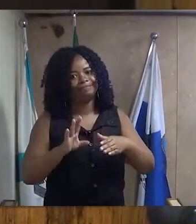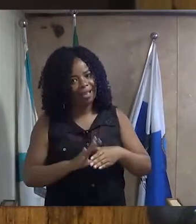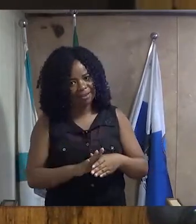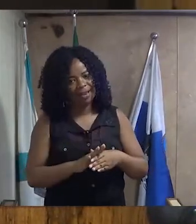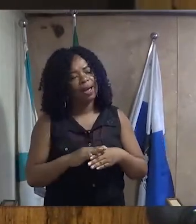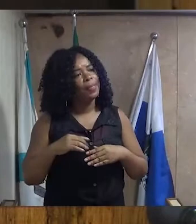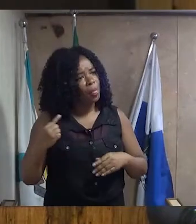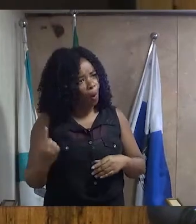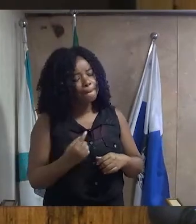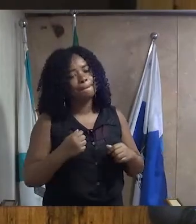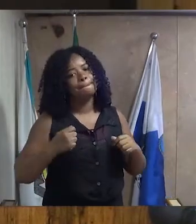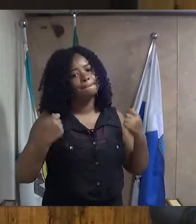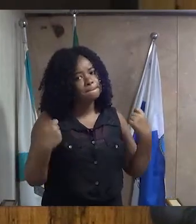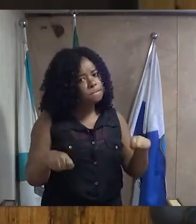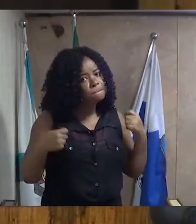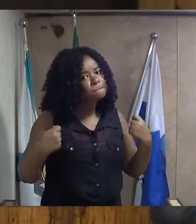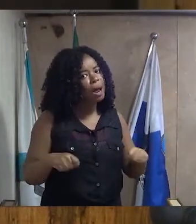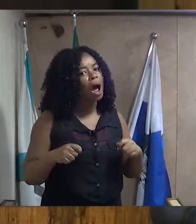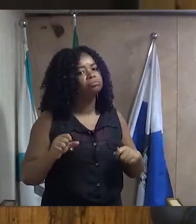Precisamos, sim,